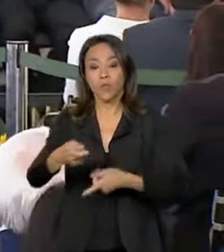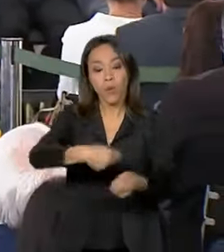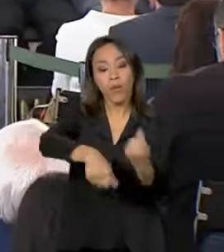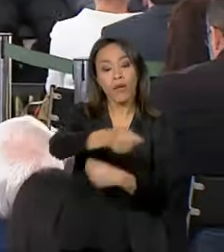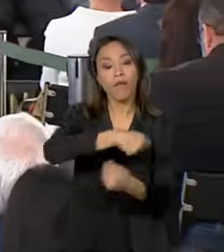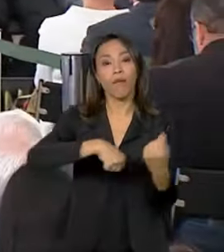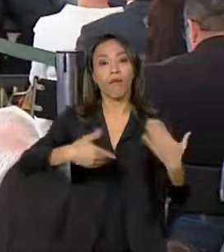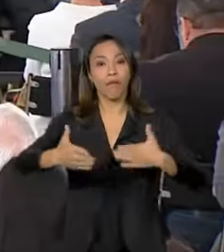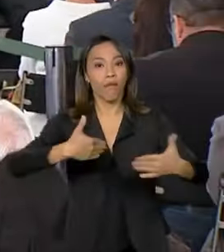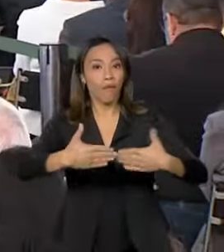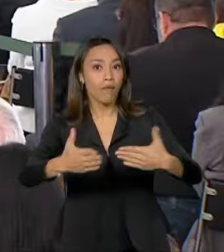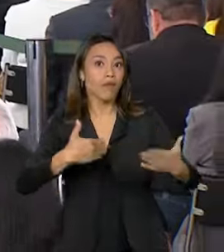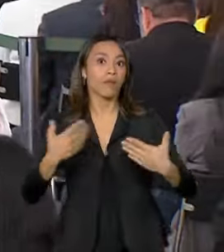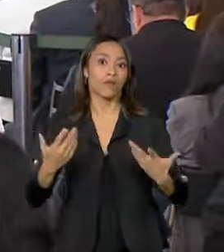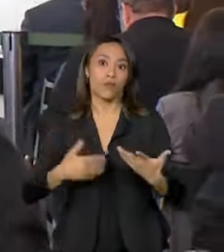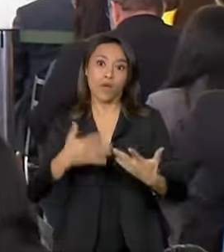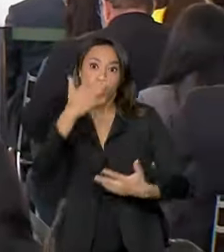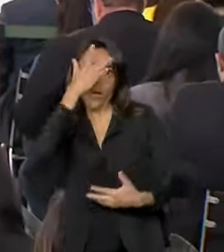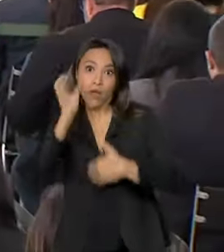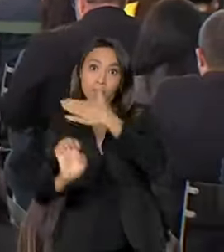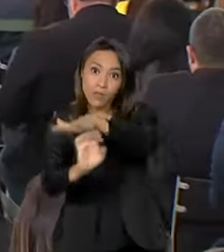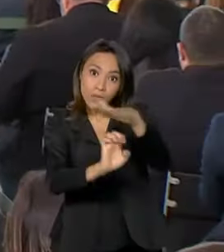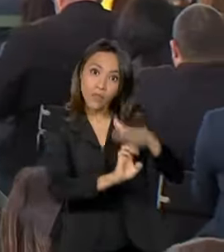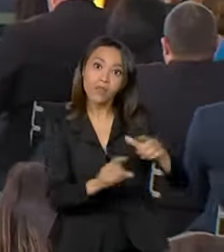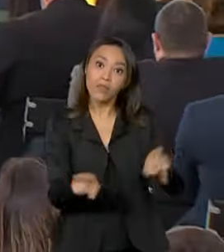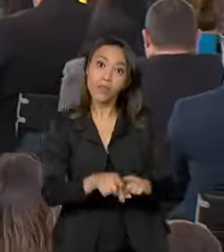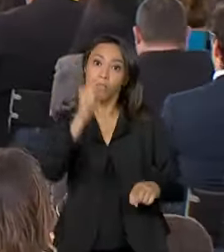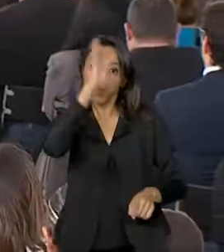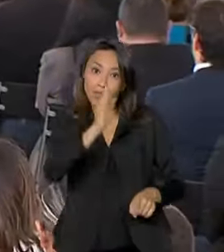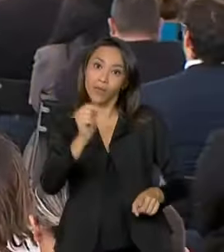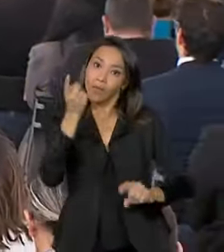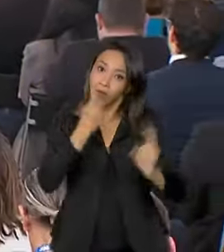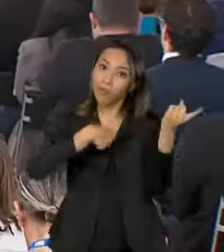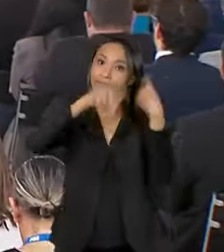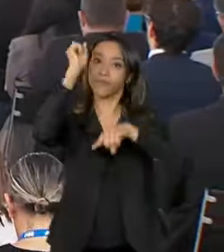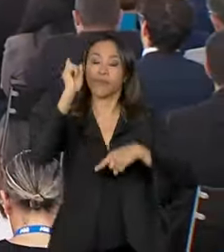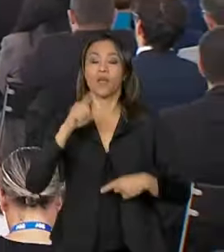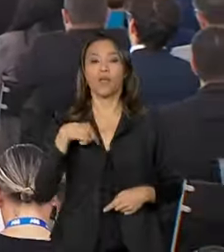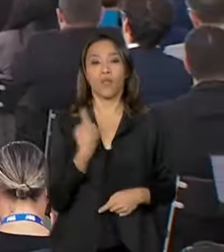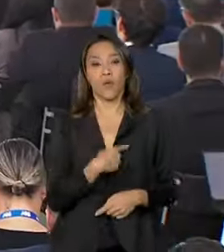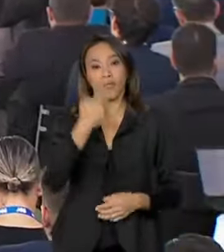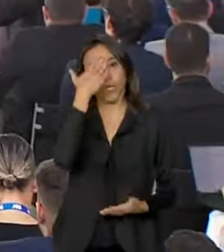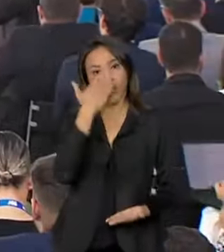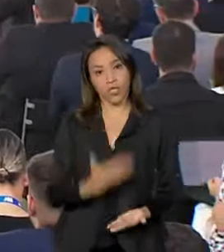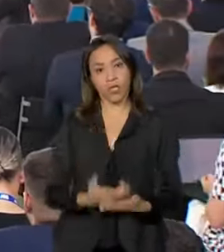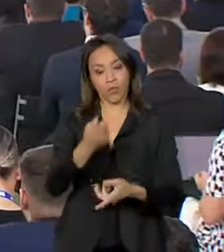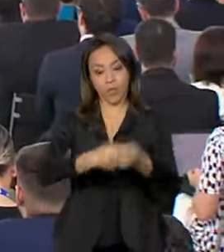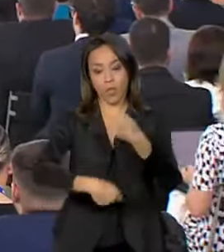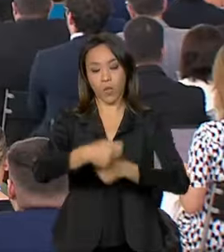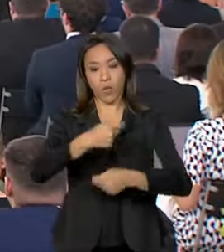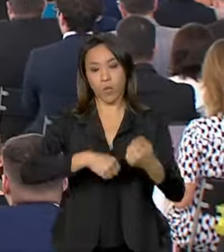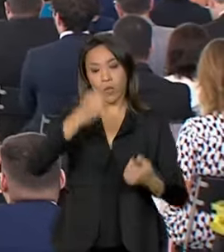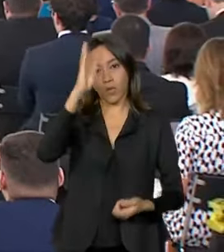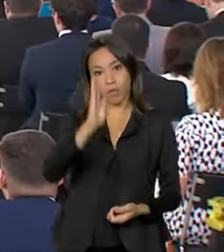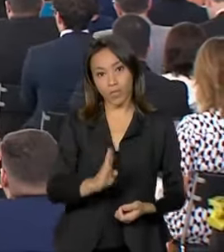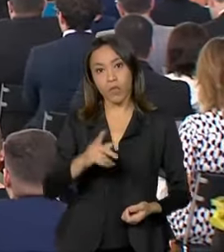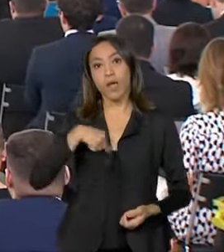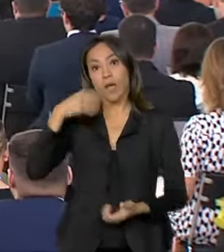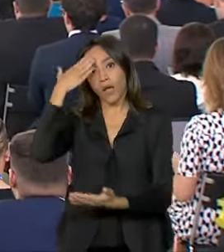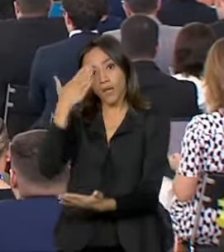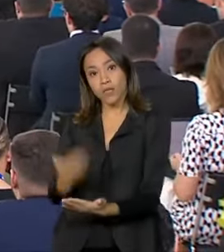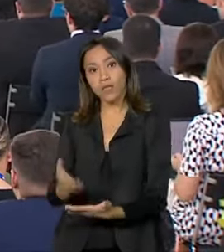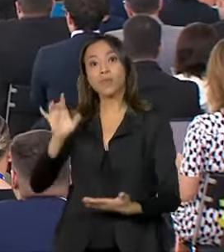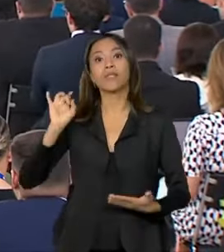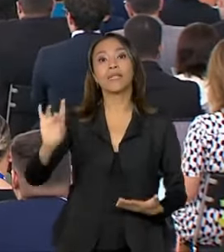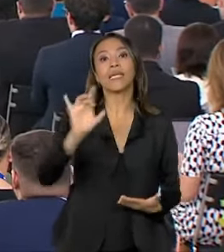Brasil. Nós acreditamos no empreendedorismo, nós acreditamos na economia brasileira, nós acreditamos em cada família que quer